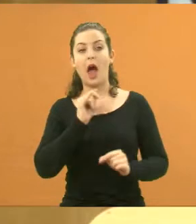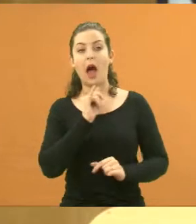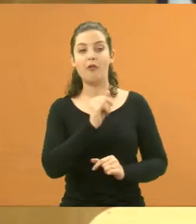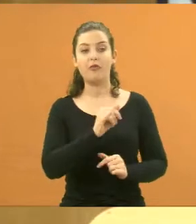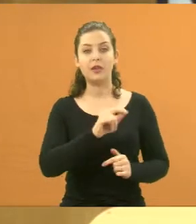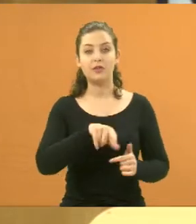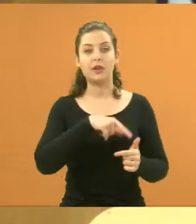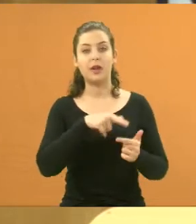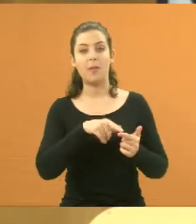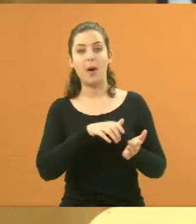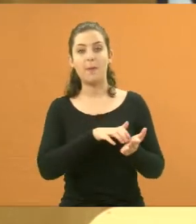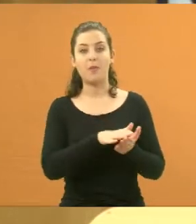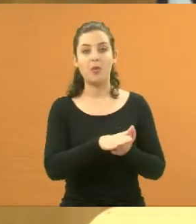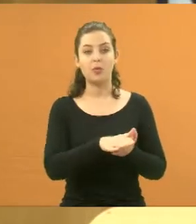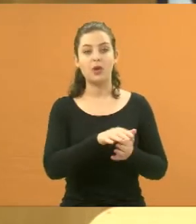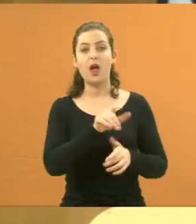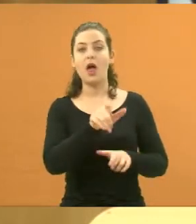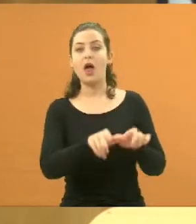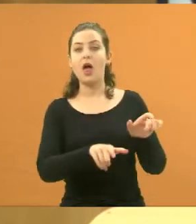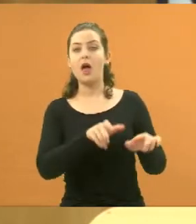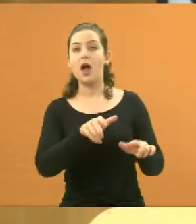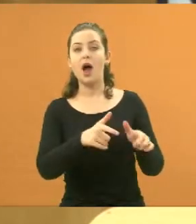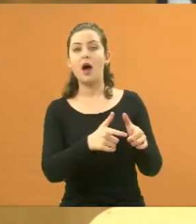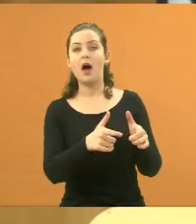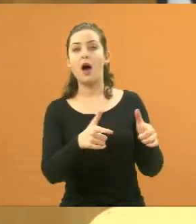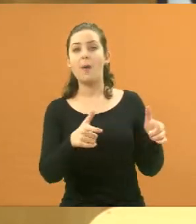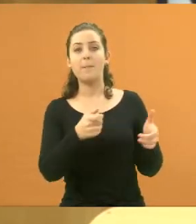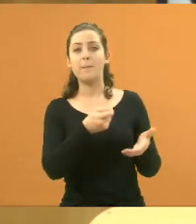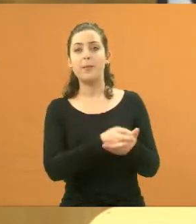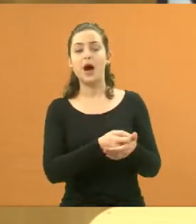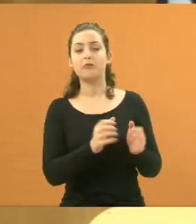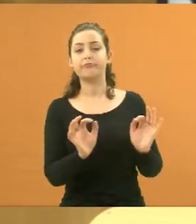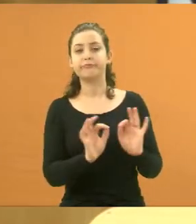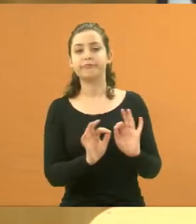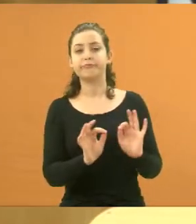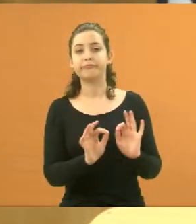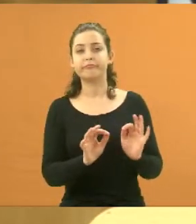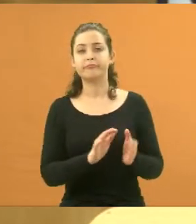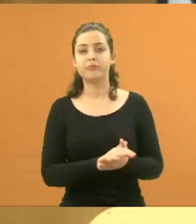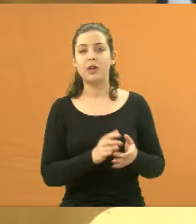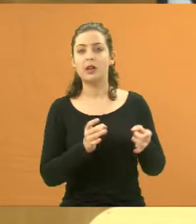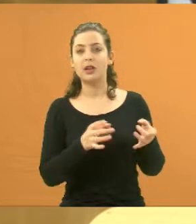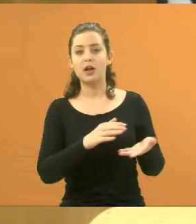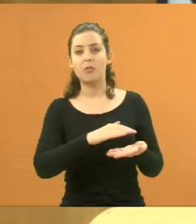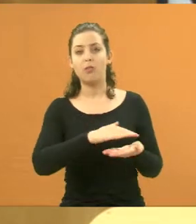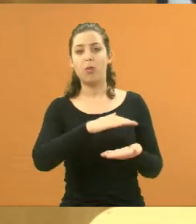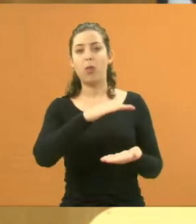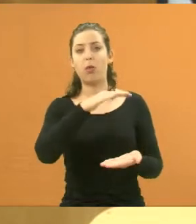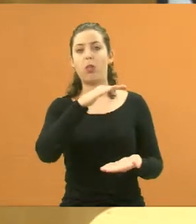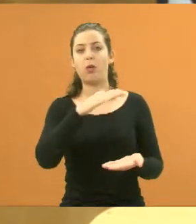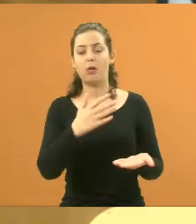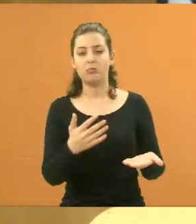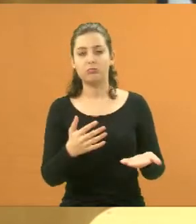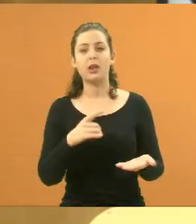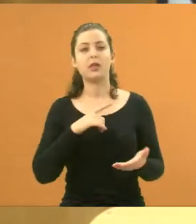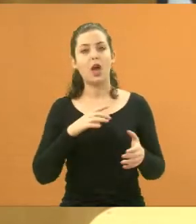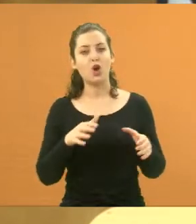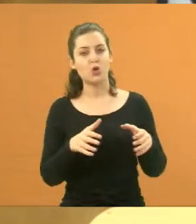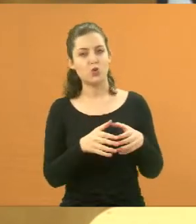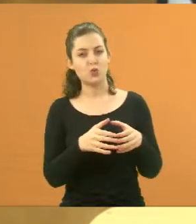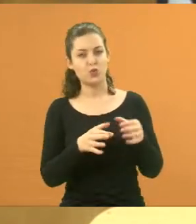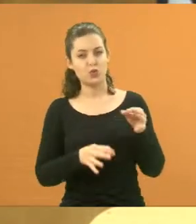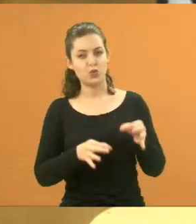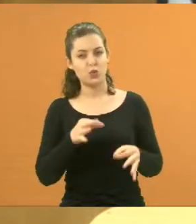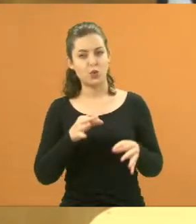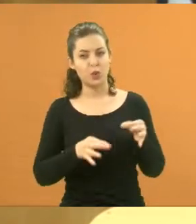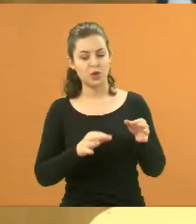que essas pessoas, infelizmente, a maioria não pagam, entendeu? E nós temos aí um corpo jurídico aí debruçado em cima da